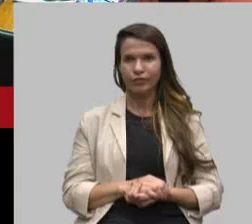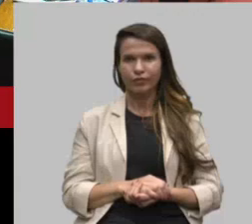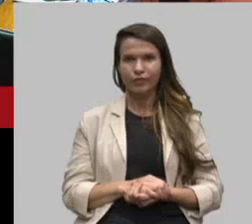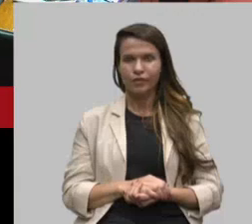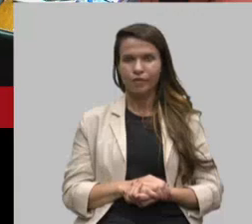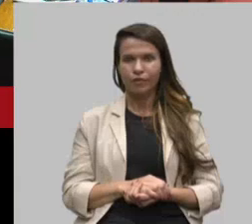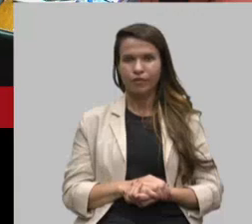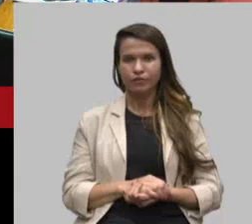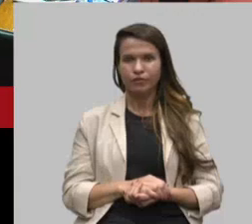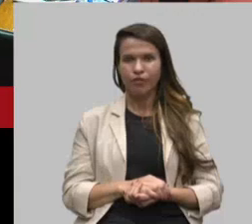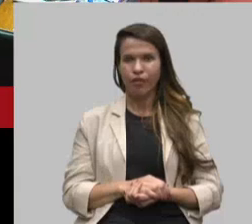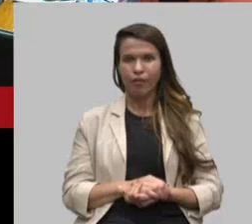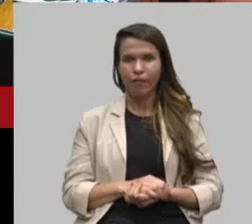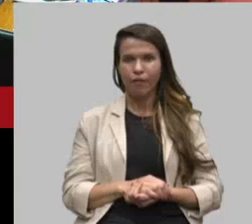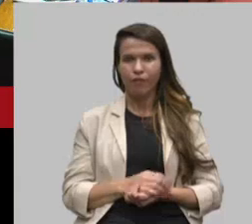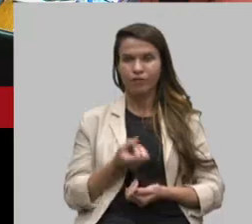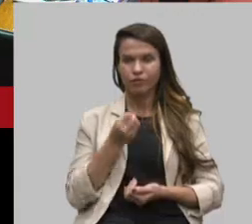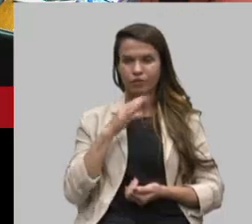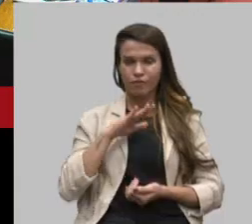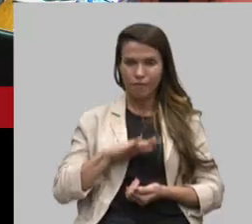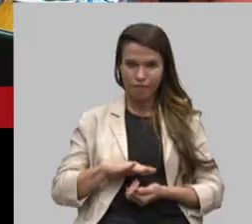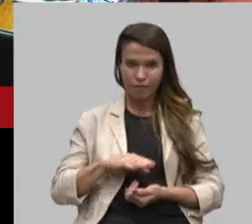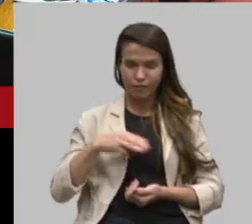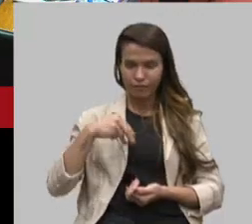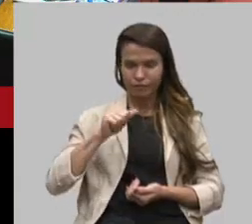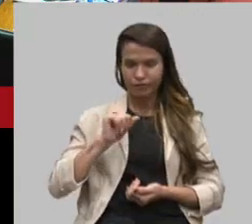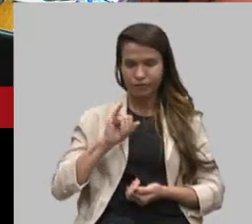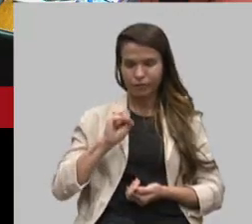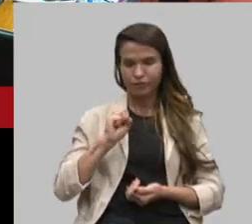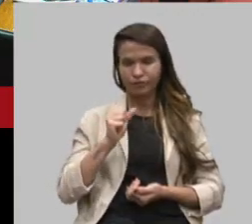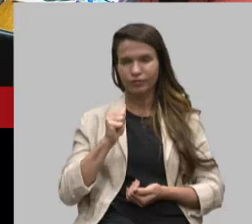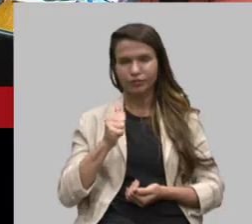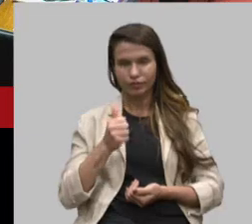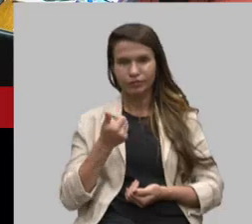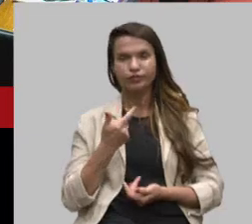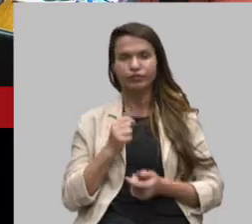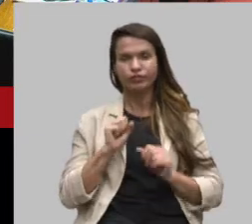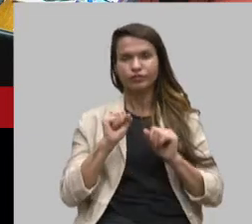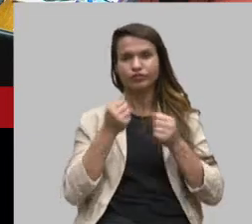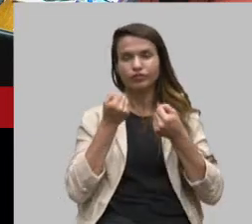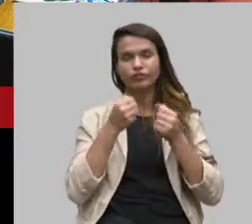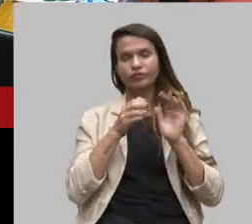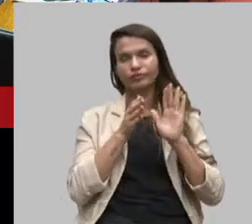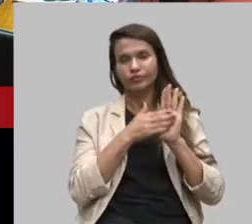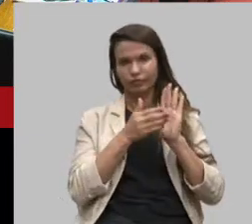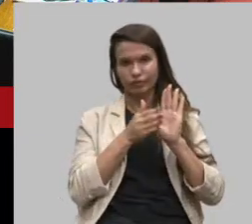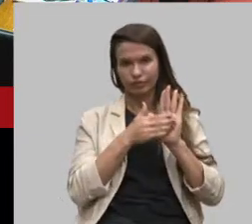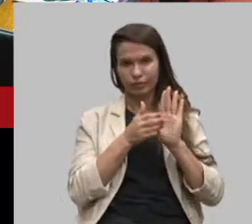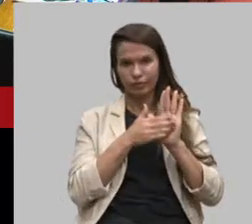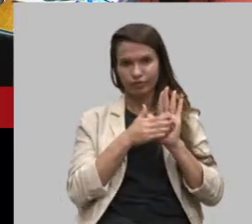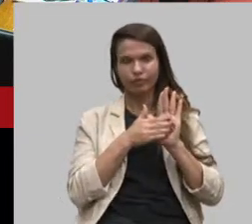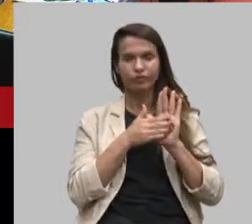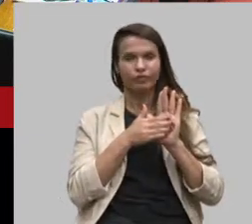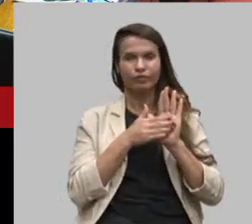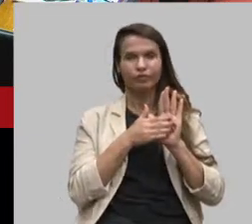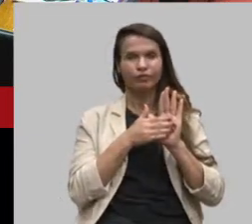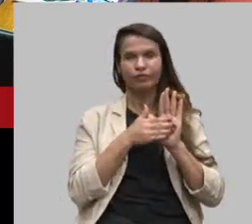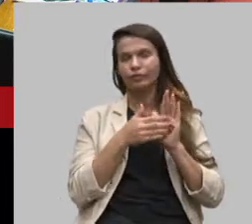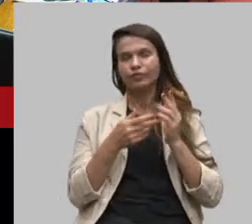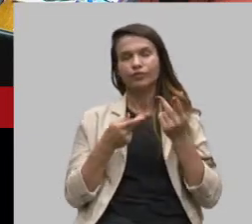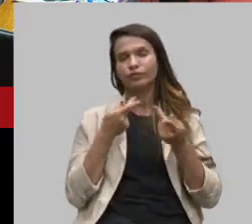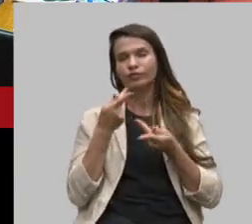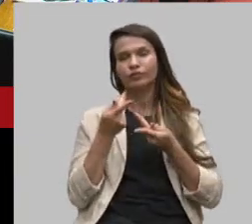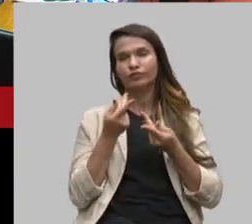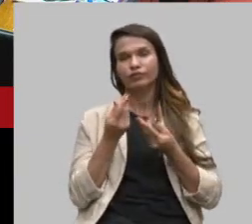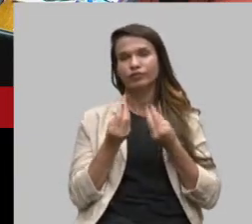aí Boa tarde eu sou maa de campanha eu venho em defesa dessa proposta Eu não vou falar como ela vai ser